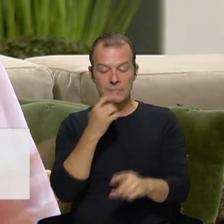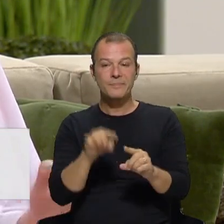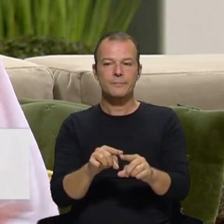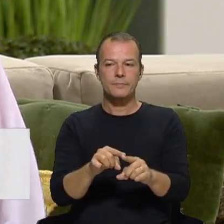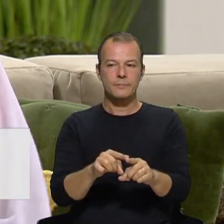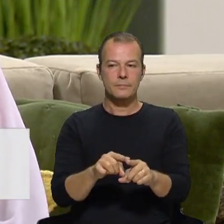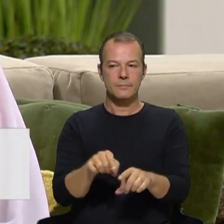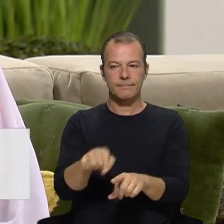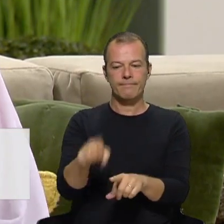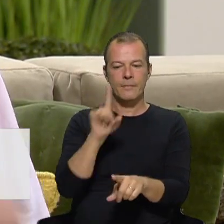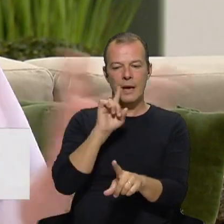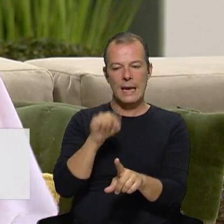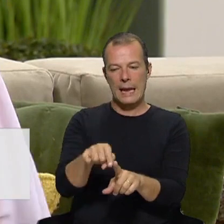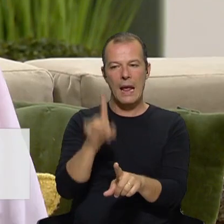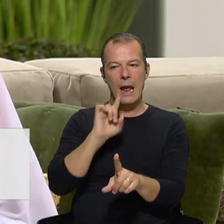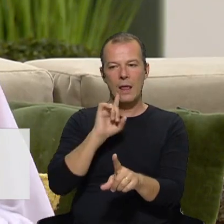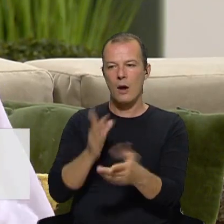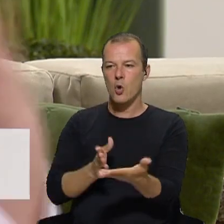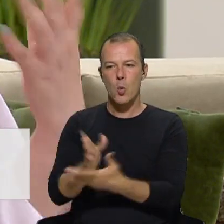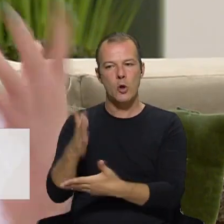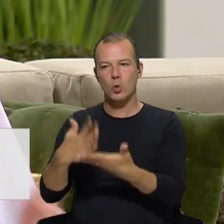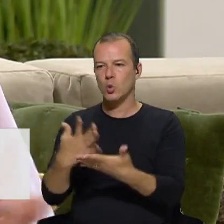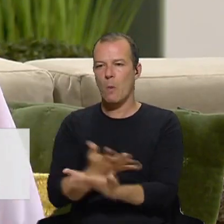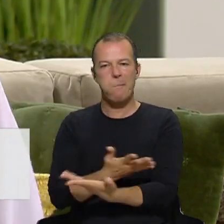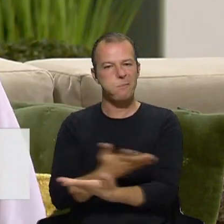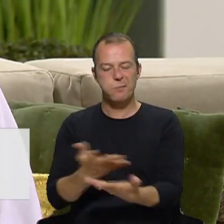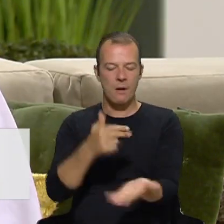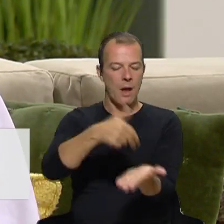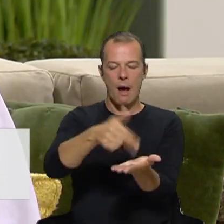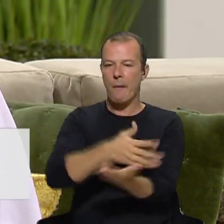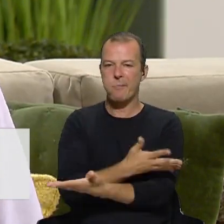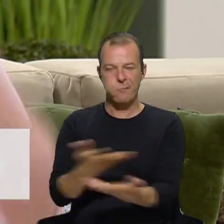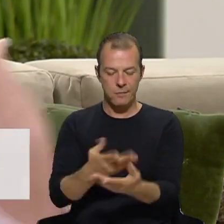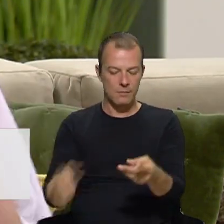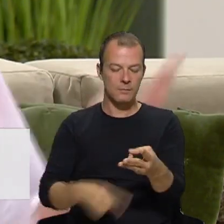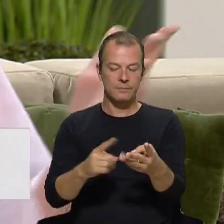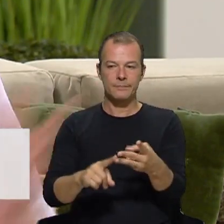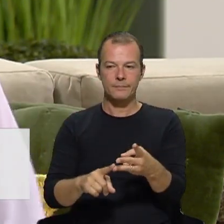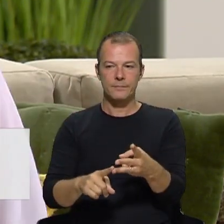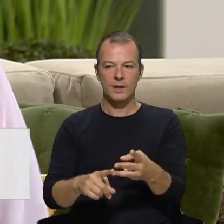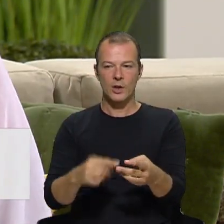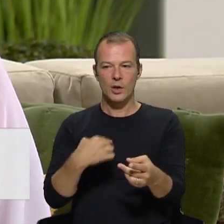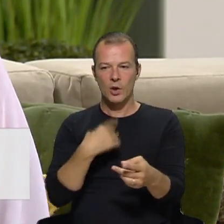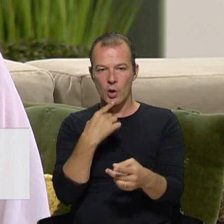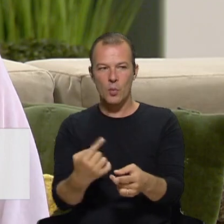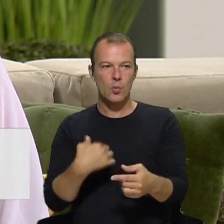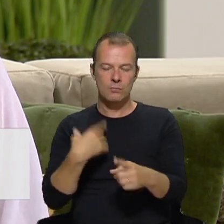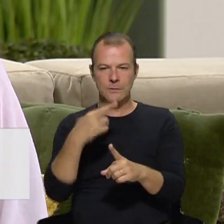Desde, a Marta não vai prosseguir estudos, a Marta não vai andar. E eu Senhora. Contradisse tudo